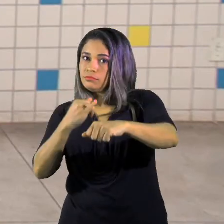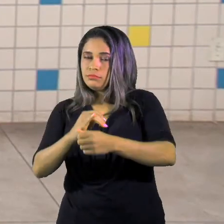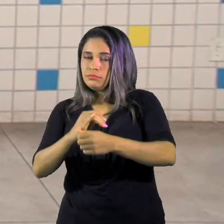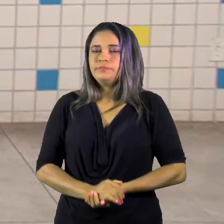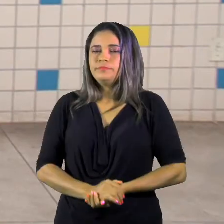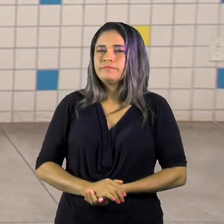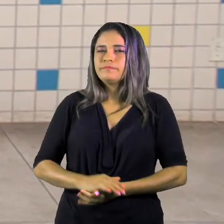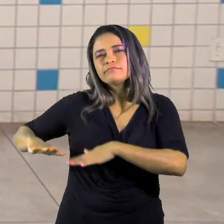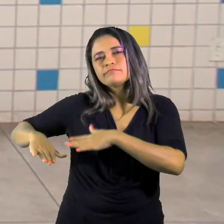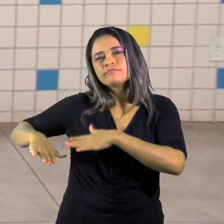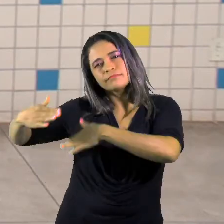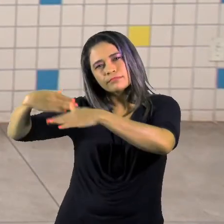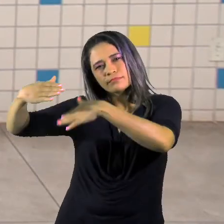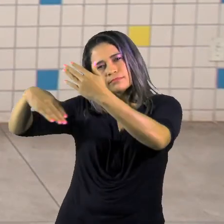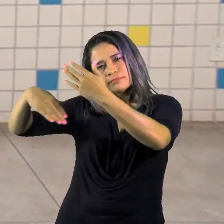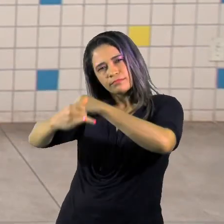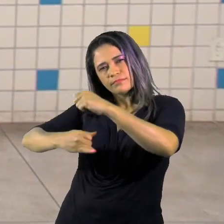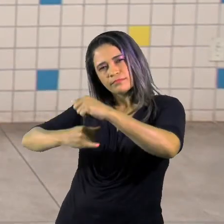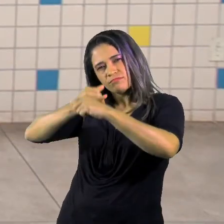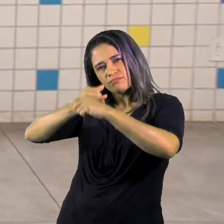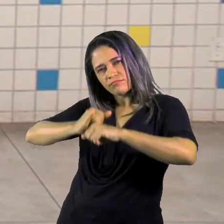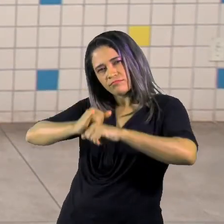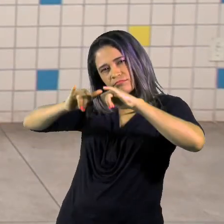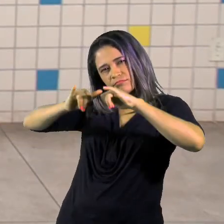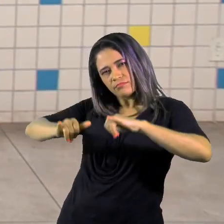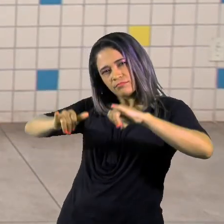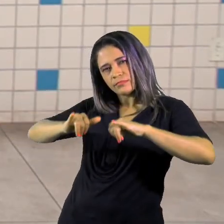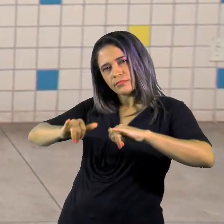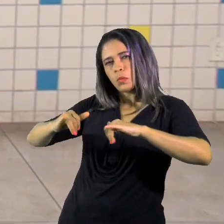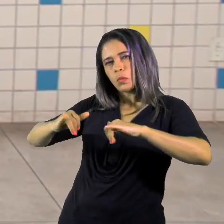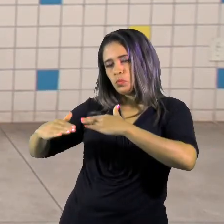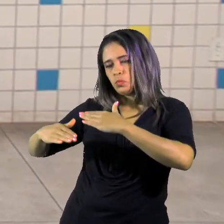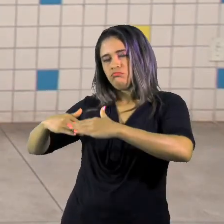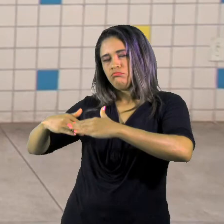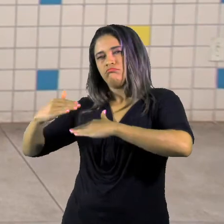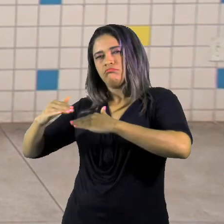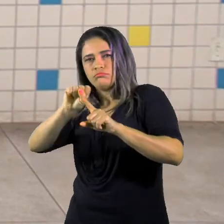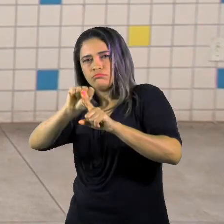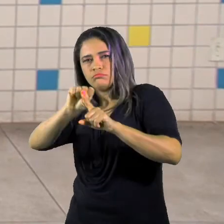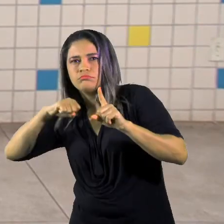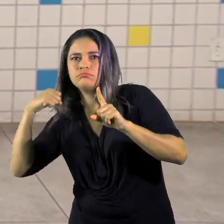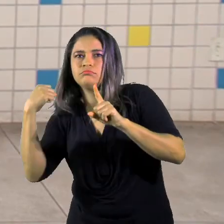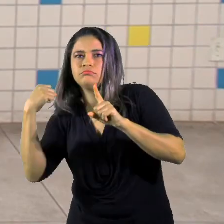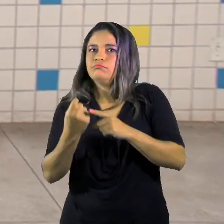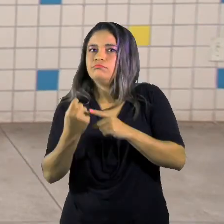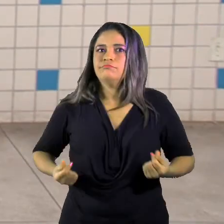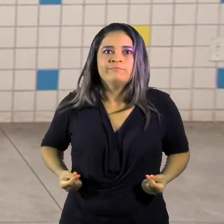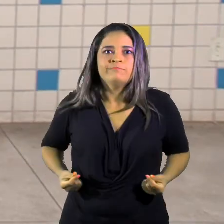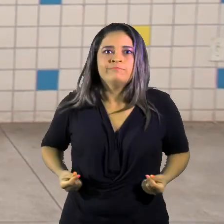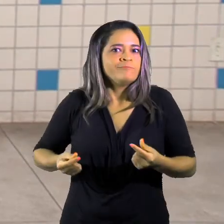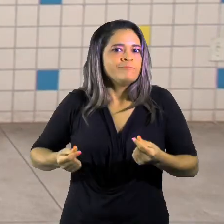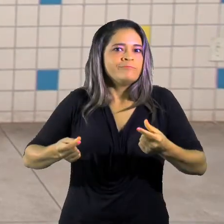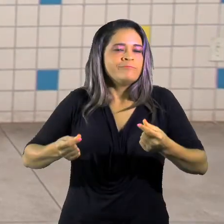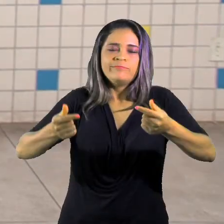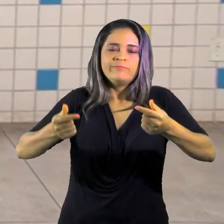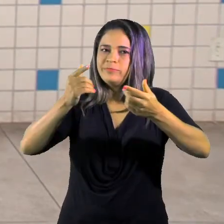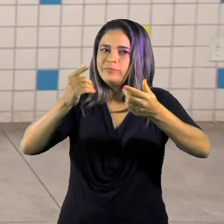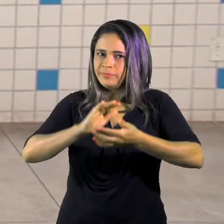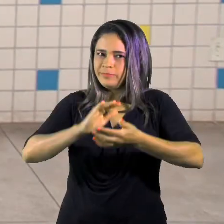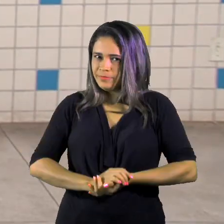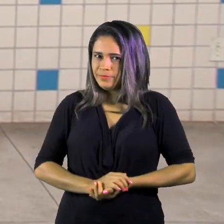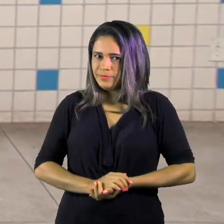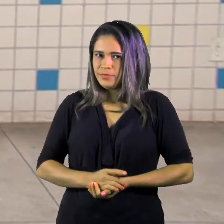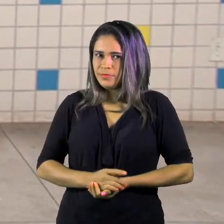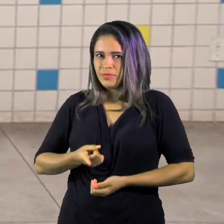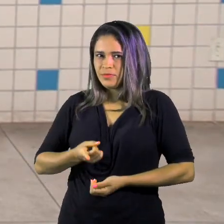O desenvolvimento da internet vem proporcionando mudanças sociais e econômicas muito sensíveis, uma vez que